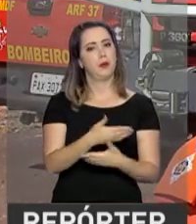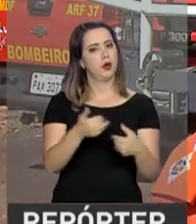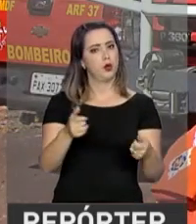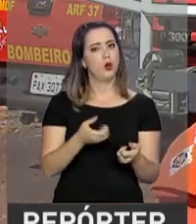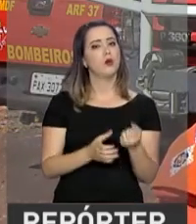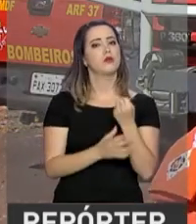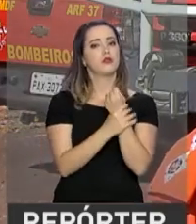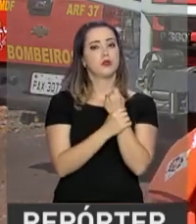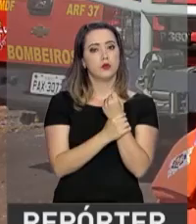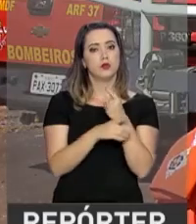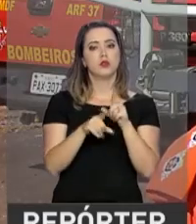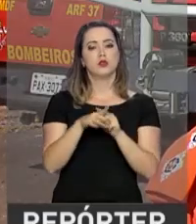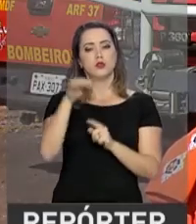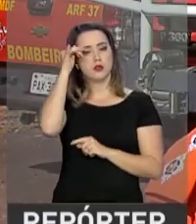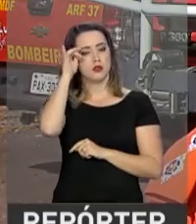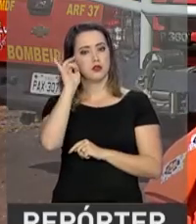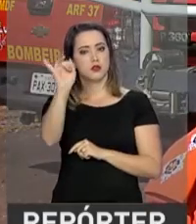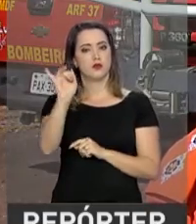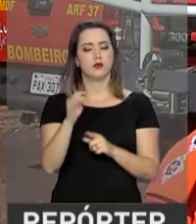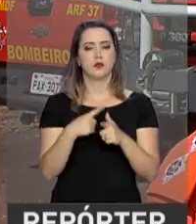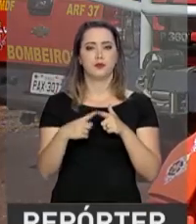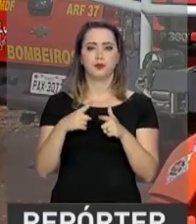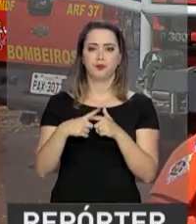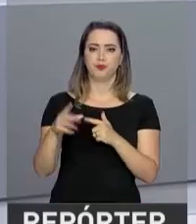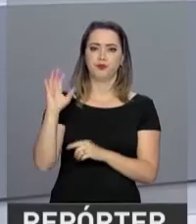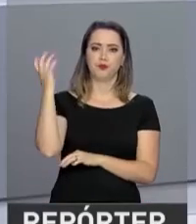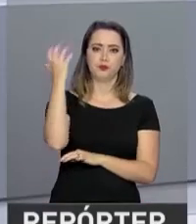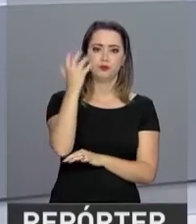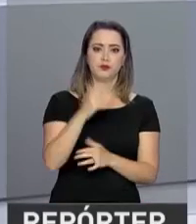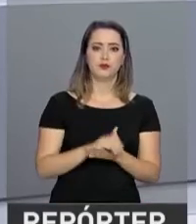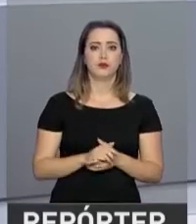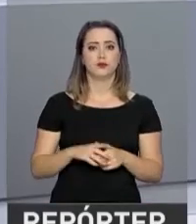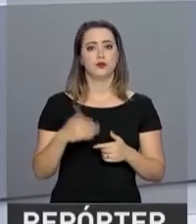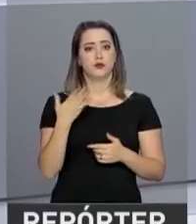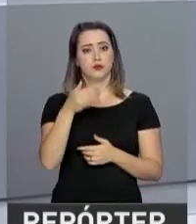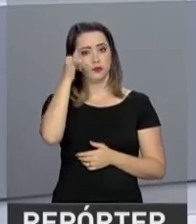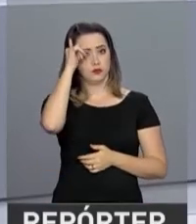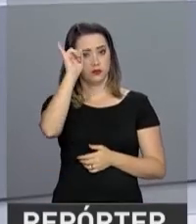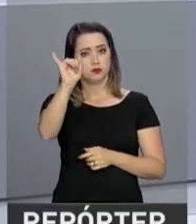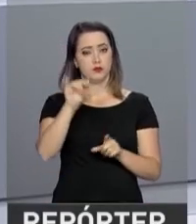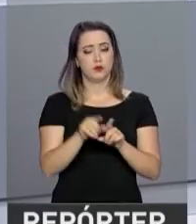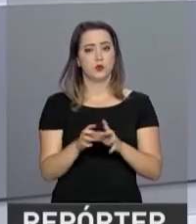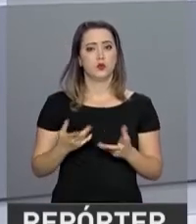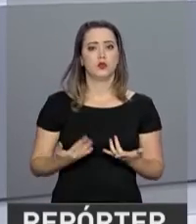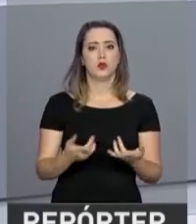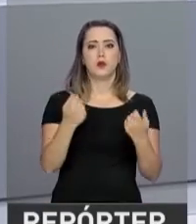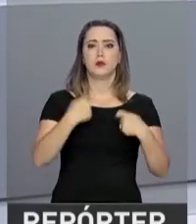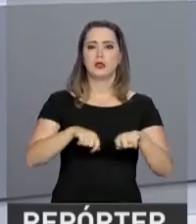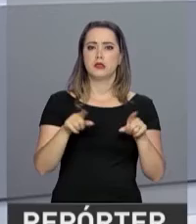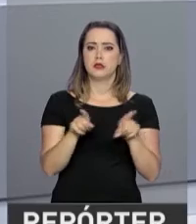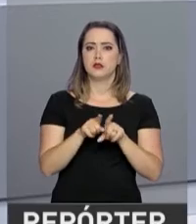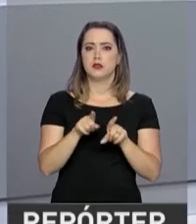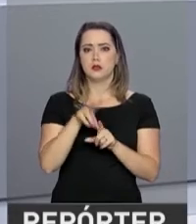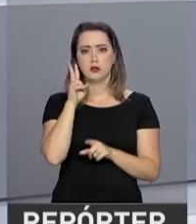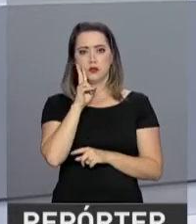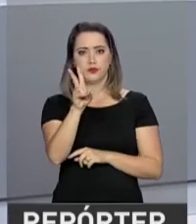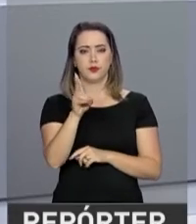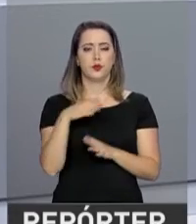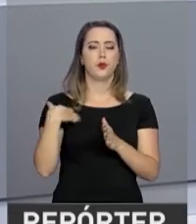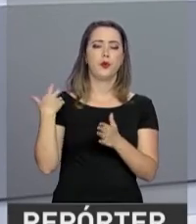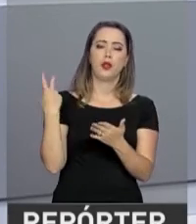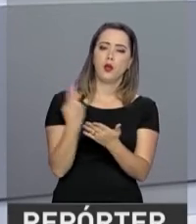para que a gente não provoque risco o meio ambiente para evitar as queimadas é preciso também ficar atento a uma